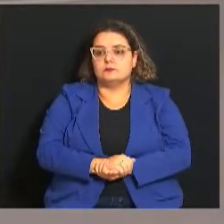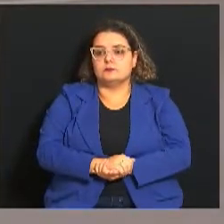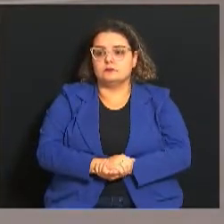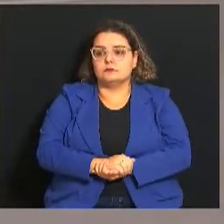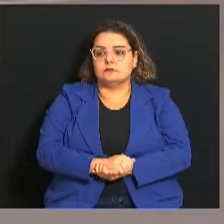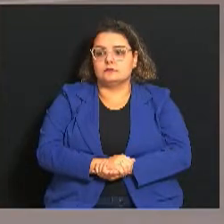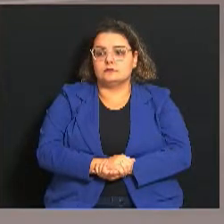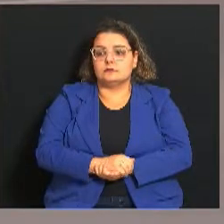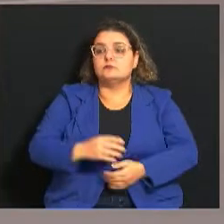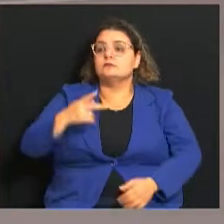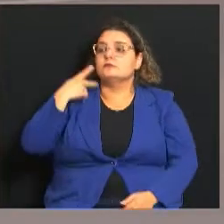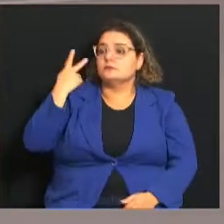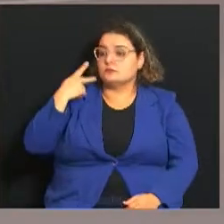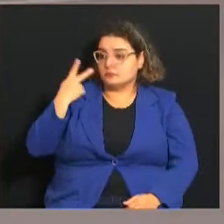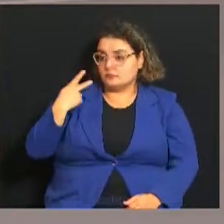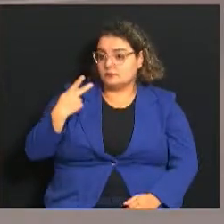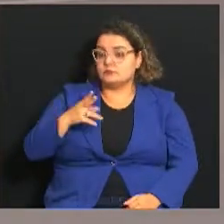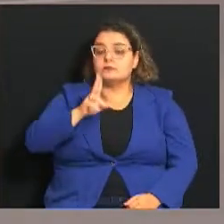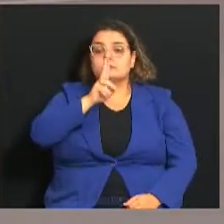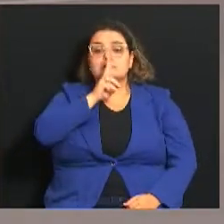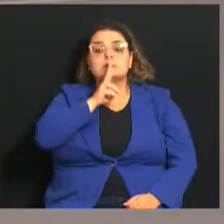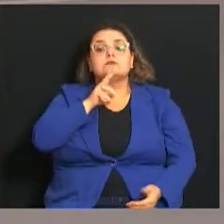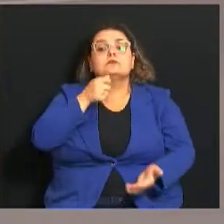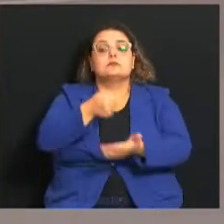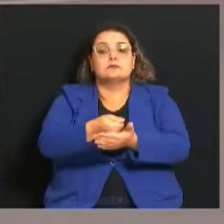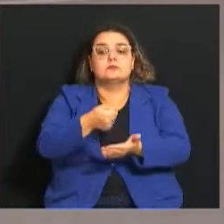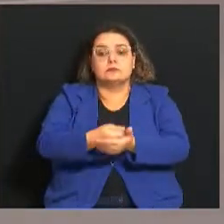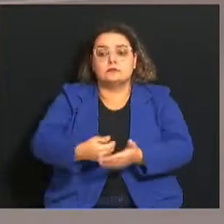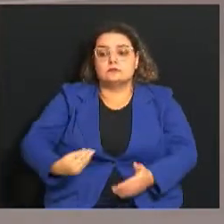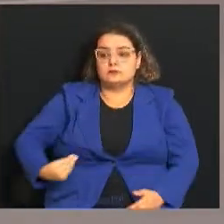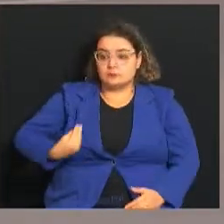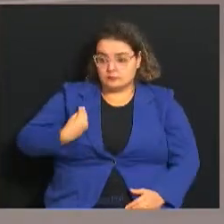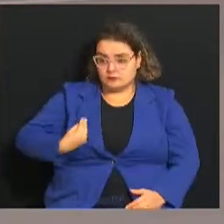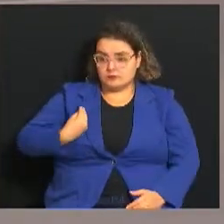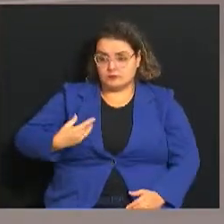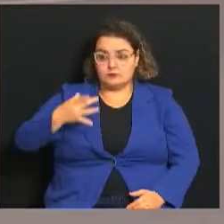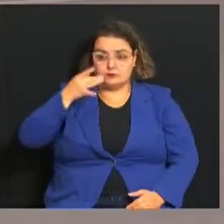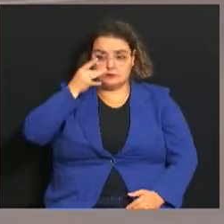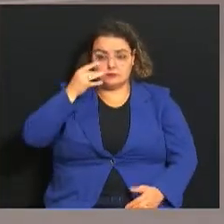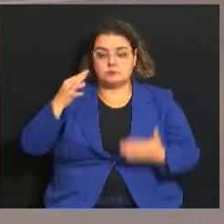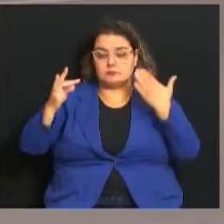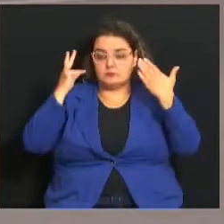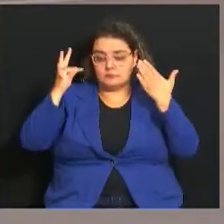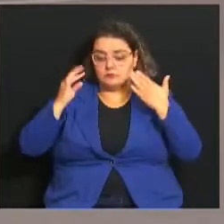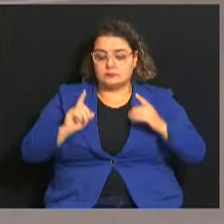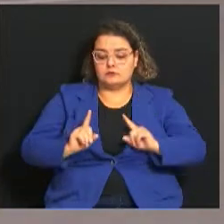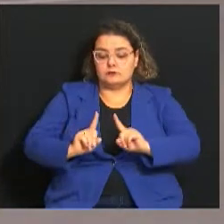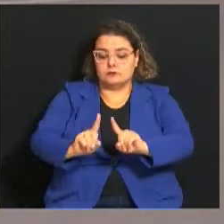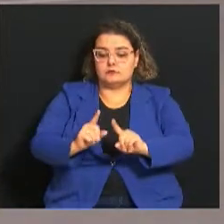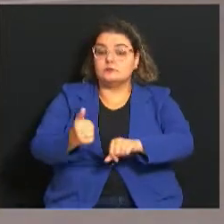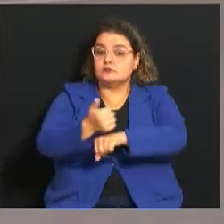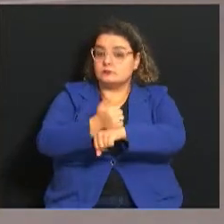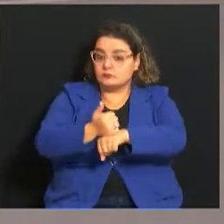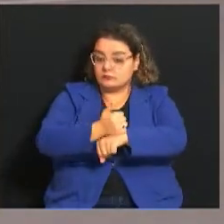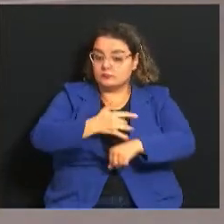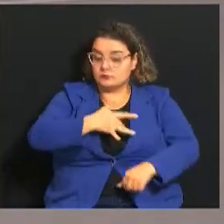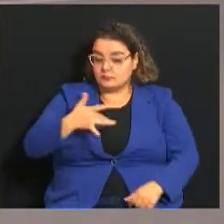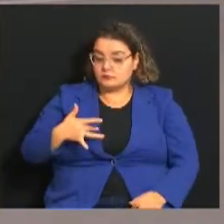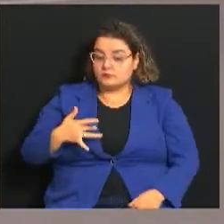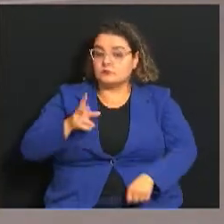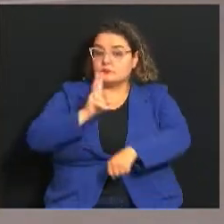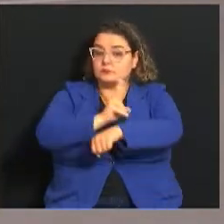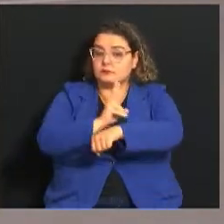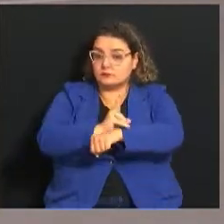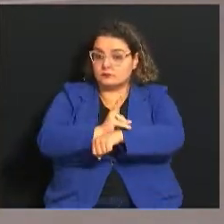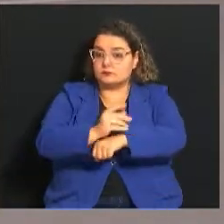O vereador Nelson Osseri quer garantir a presença de acompanhantes terapêuticos ou profissionais da saúde que cuidem de alunos